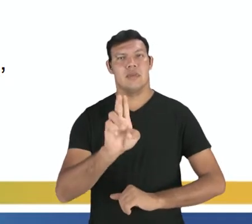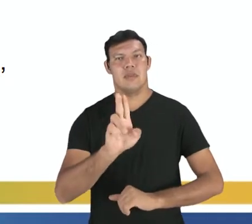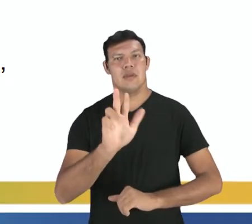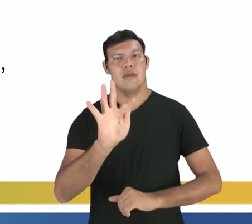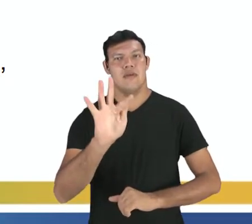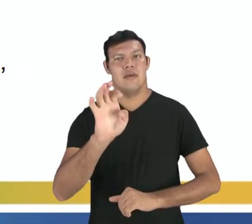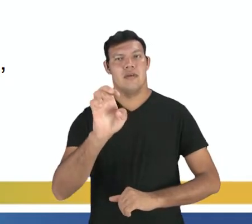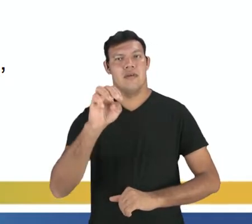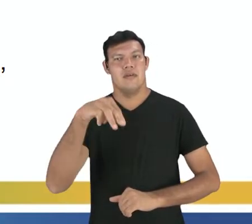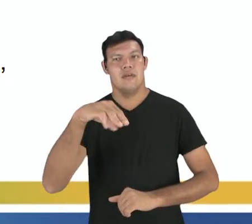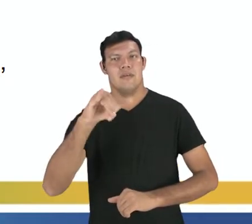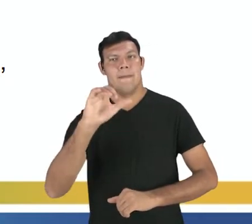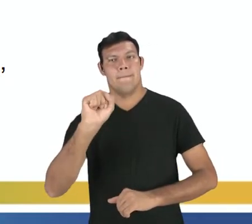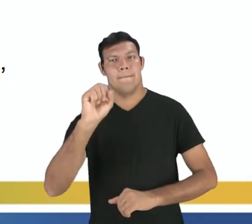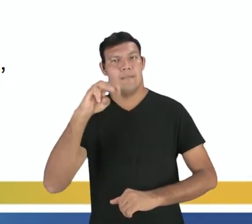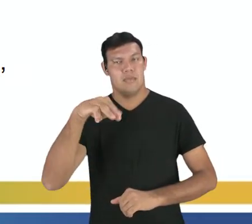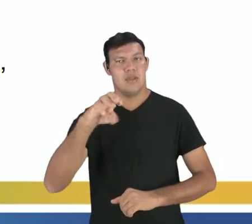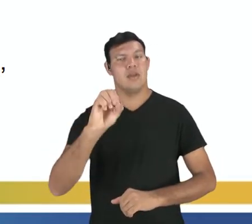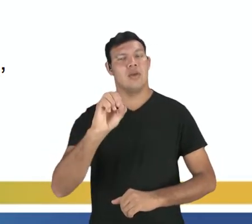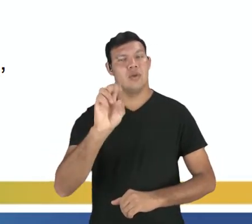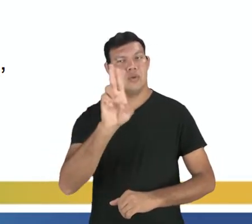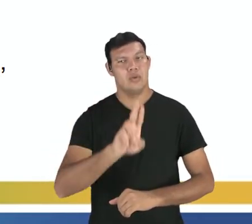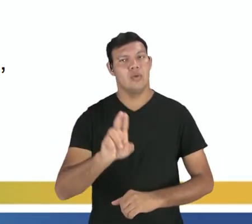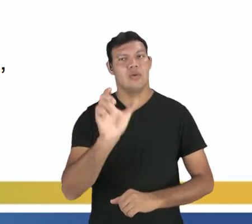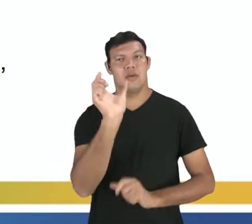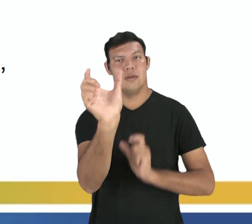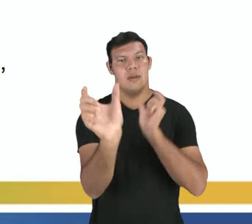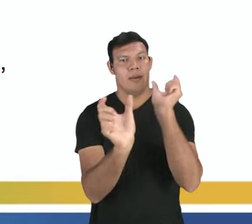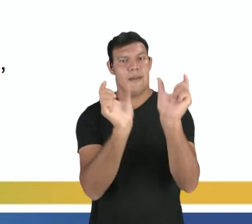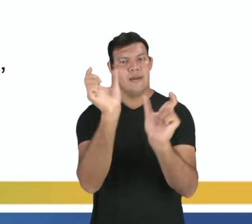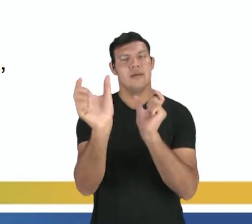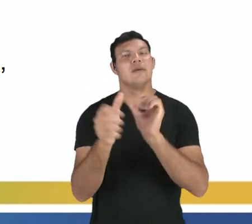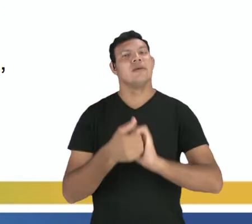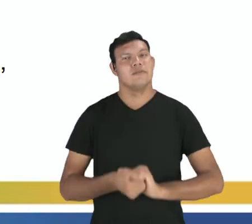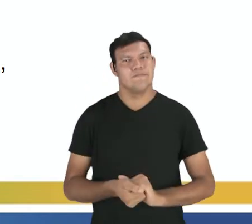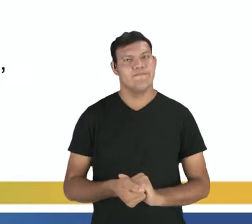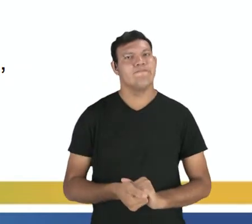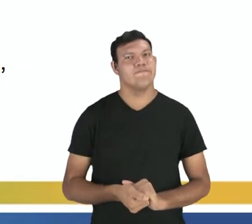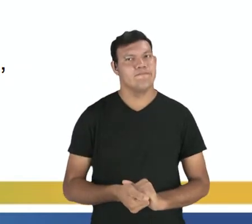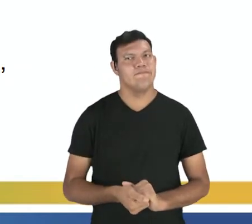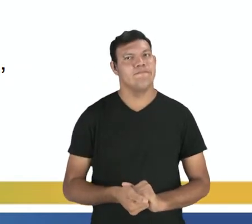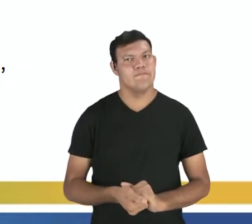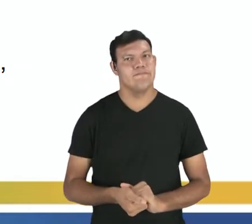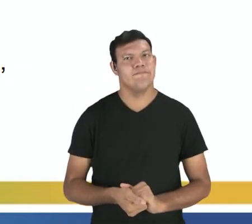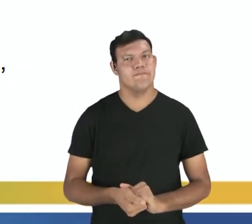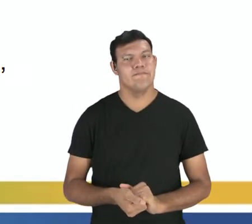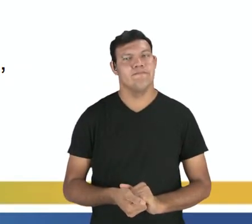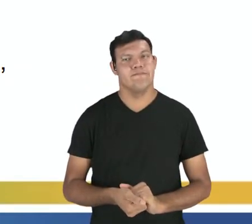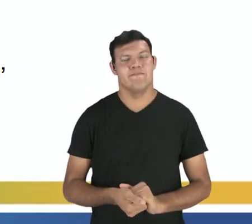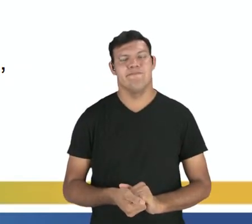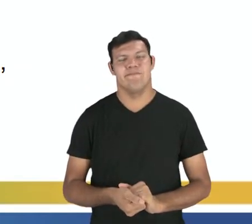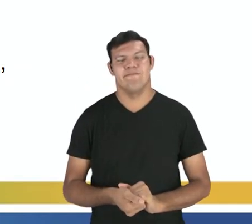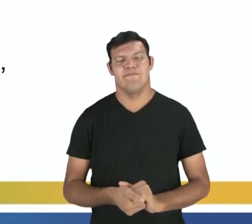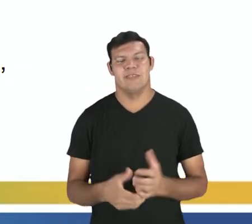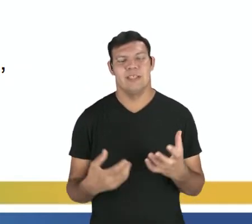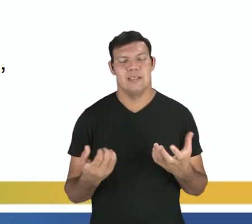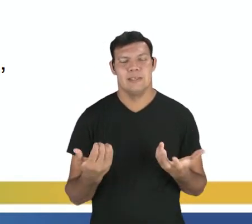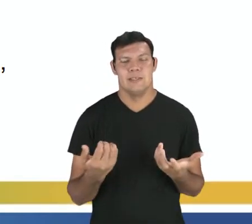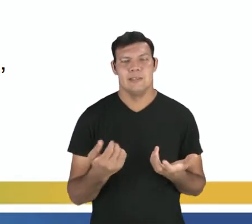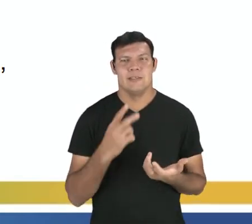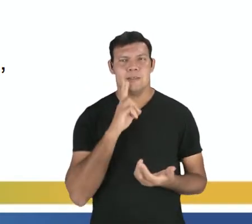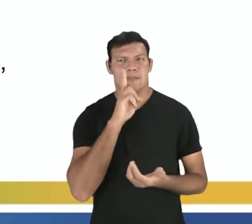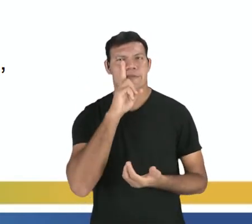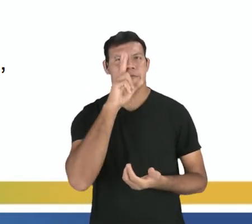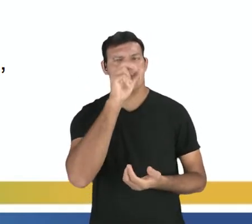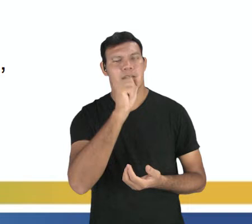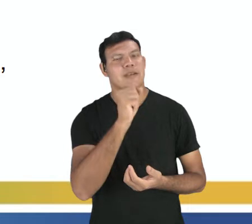amenizar e para não usar palavras que para alguns são um pouco duras ou